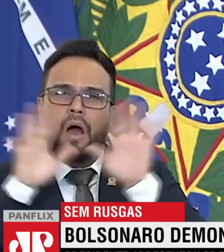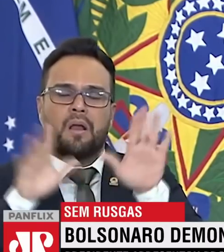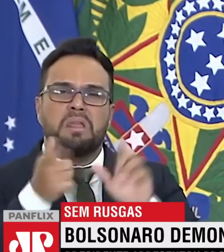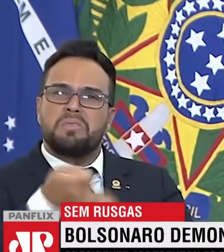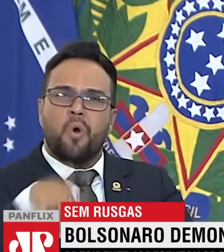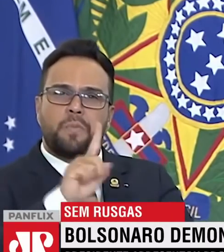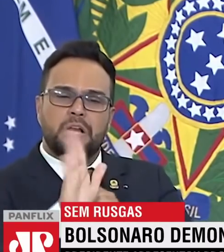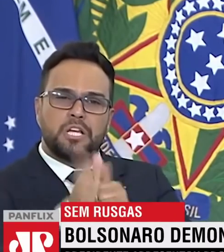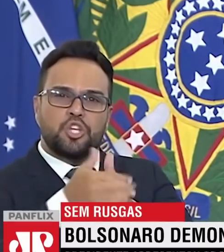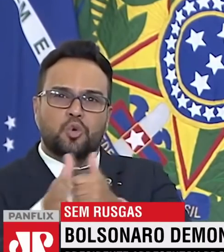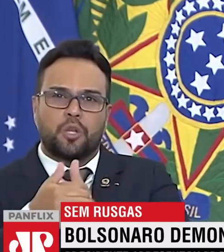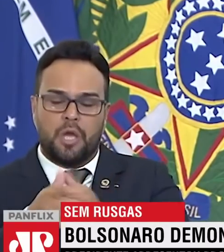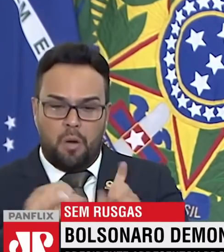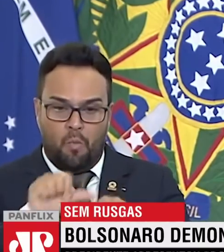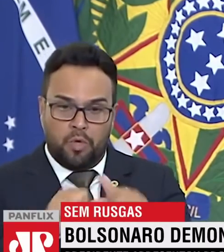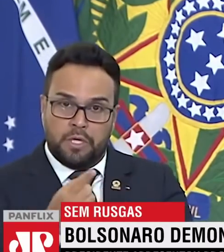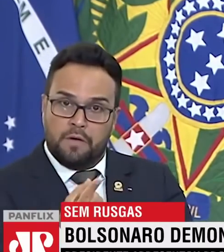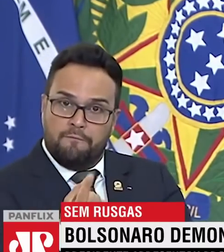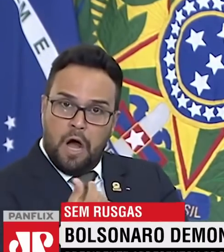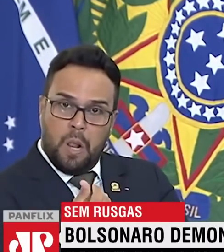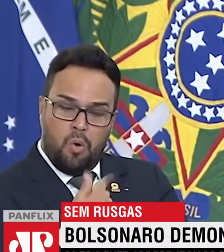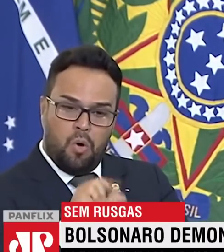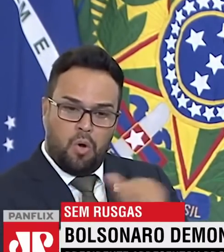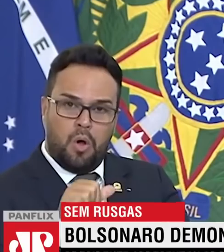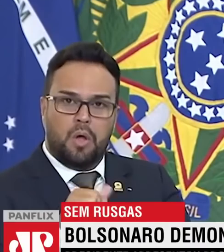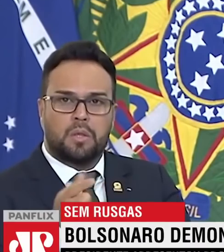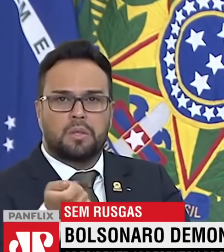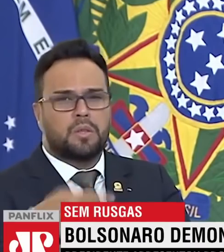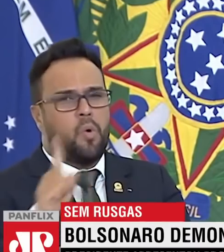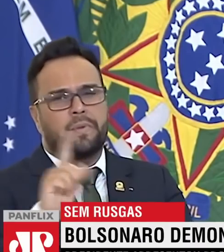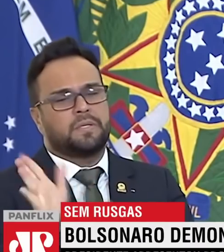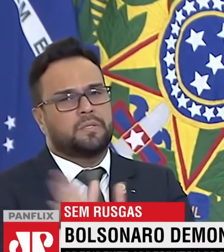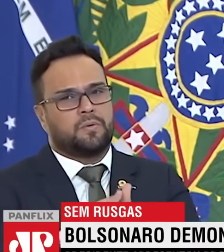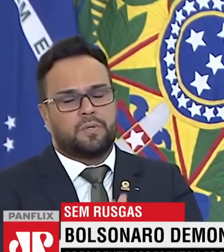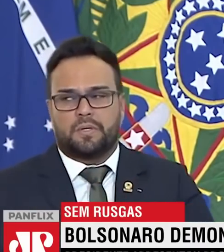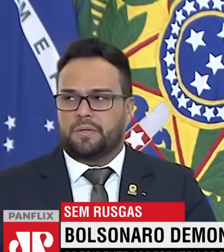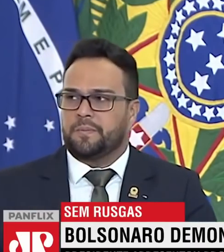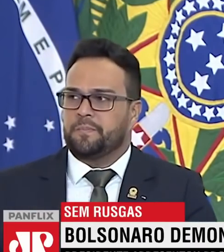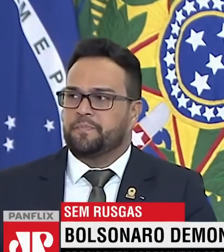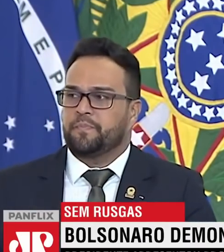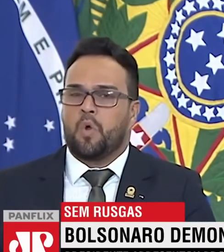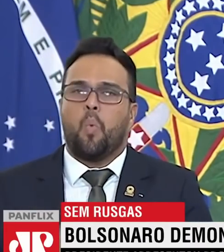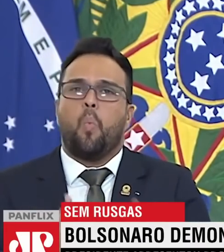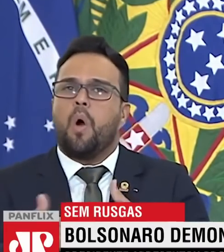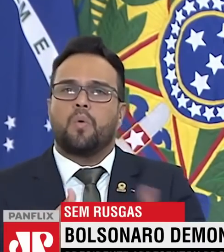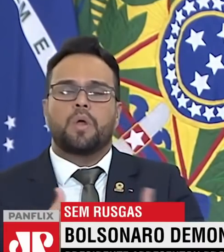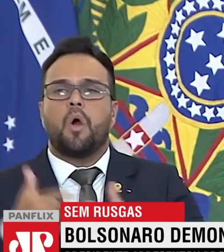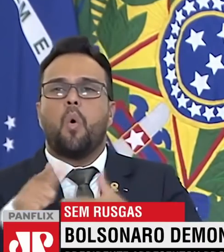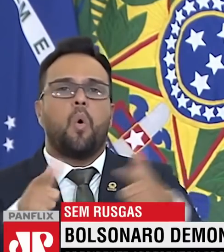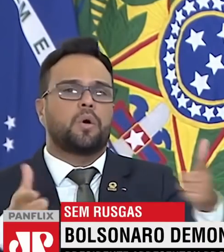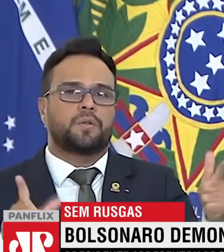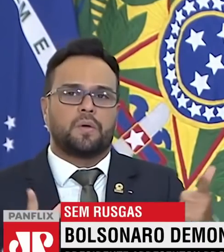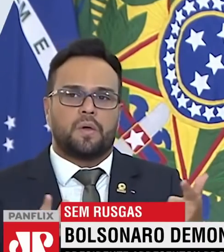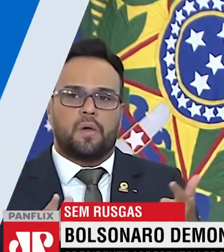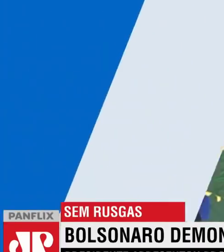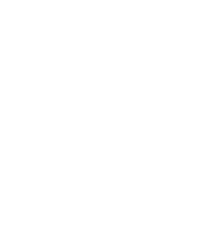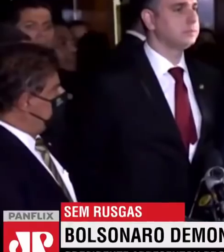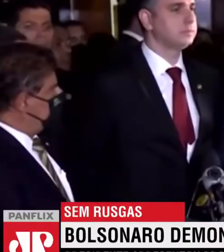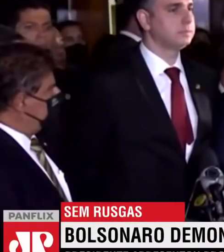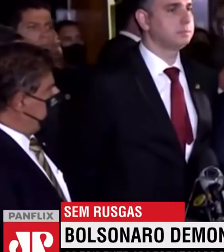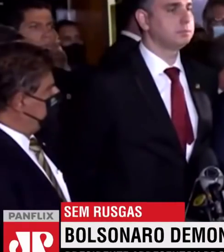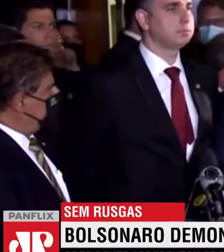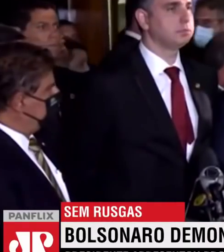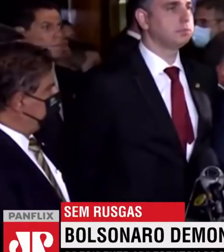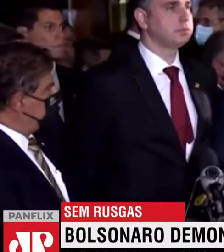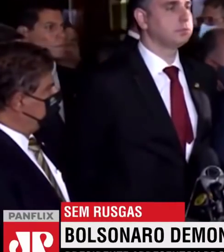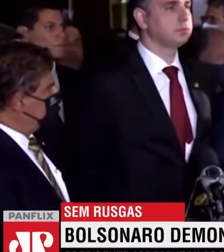esconder reajustes ou seja lá o que for no que integra o preço final dos combustíveis. Mas